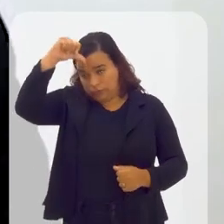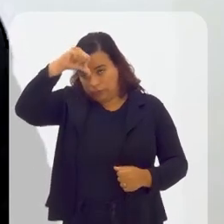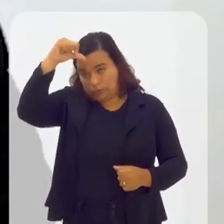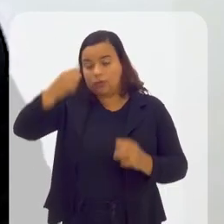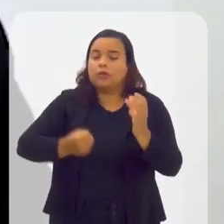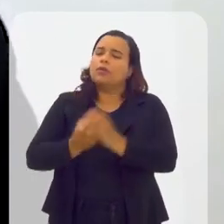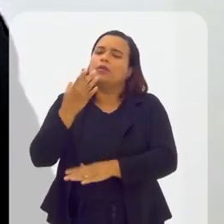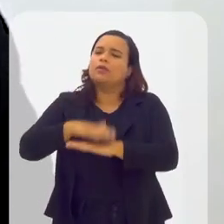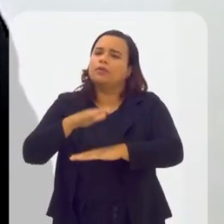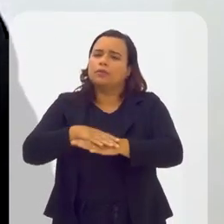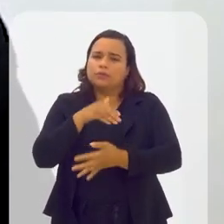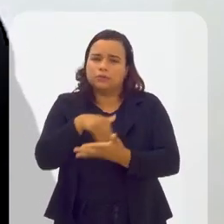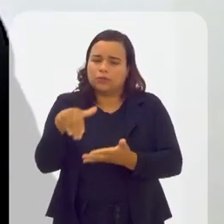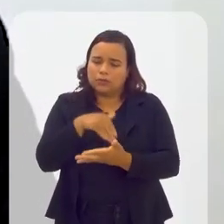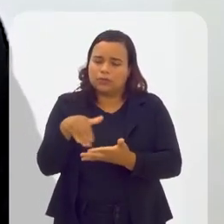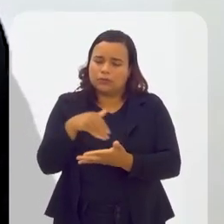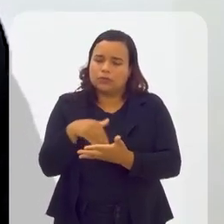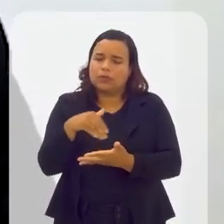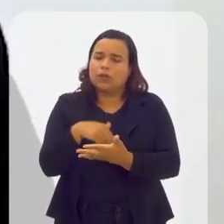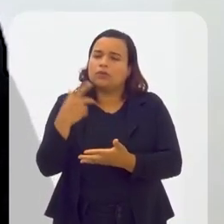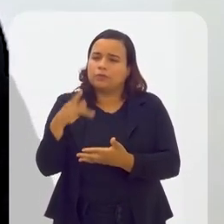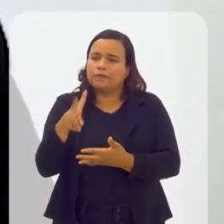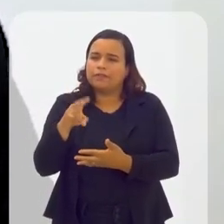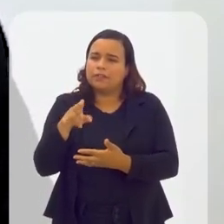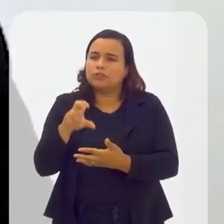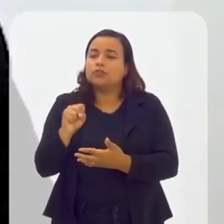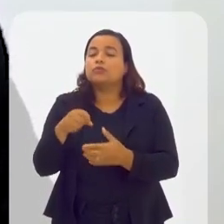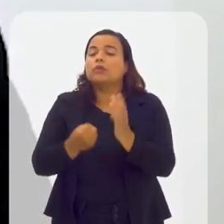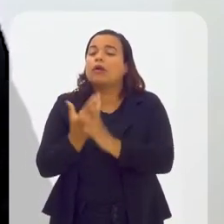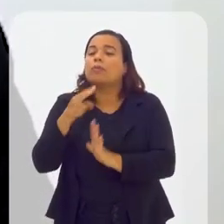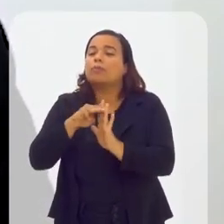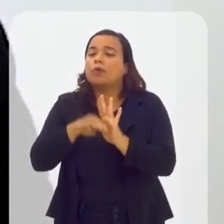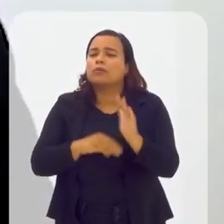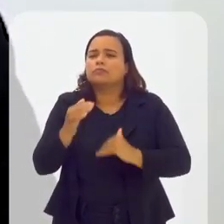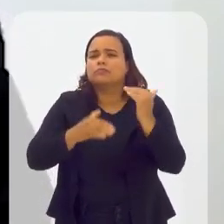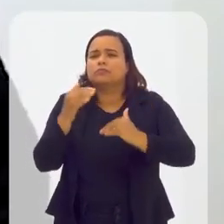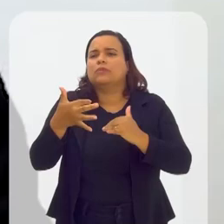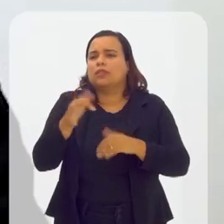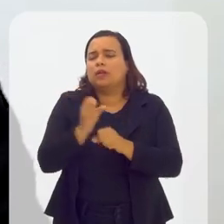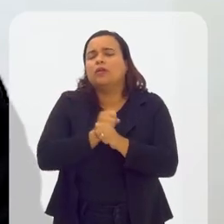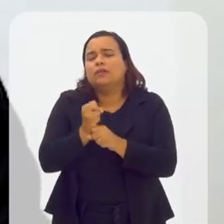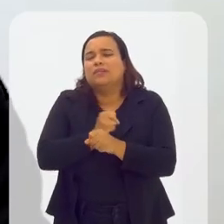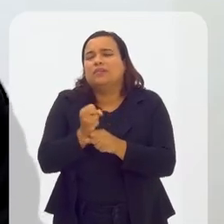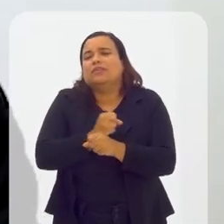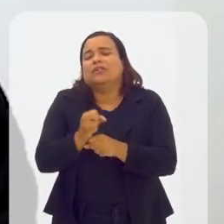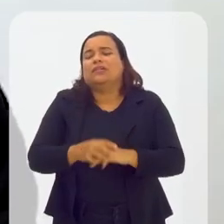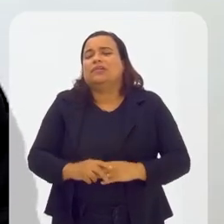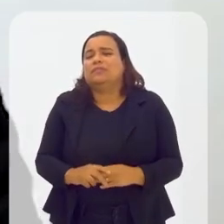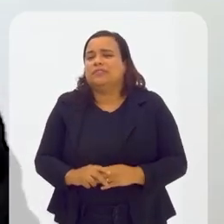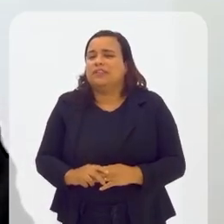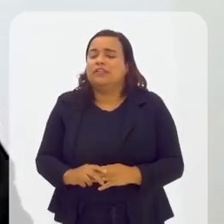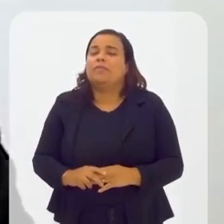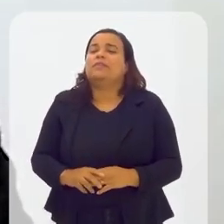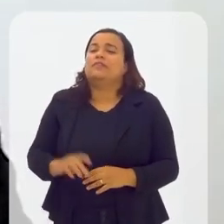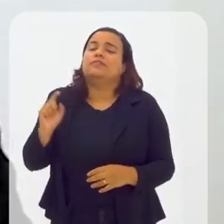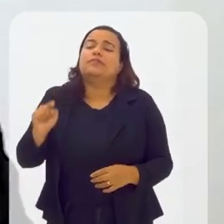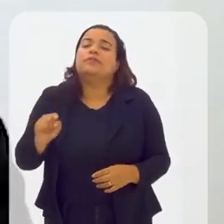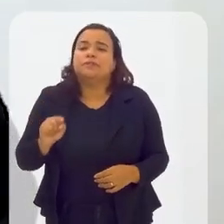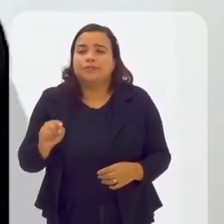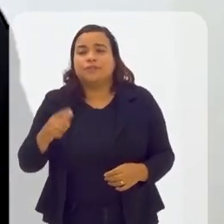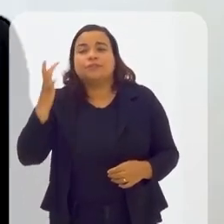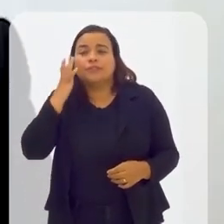governador Cláudio Castro criou, através do secretário Vinícius Fará, um programa de desenvolvimento para os próximos 10 anos,